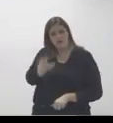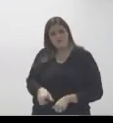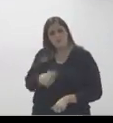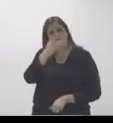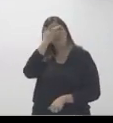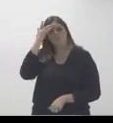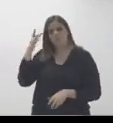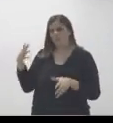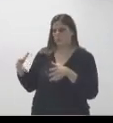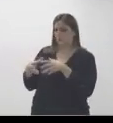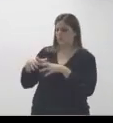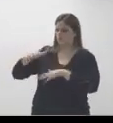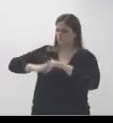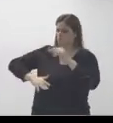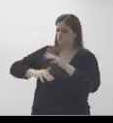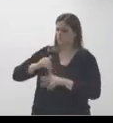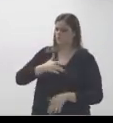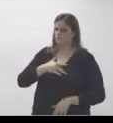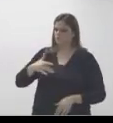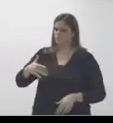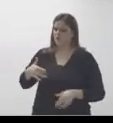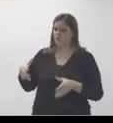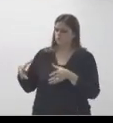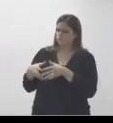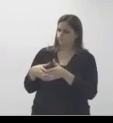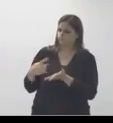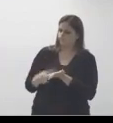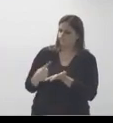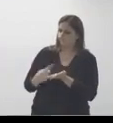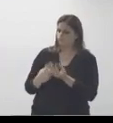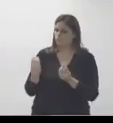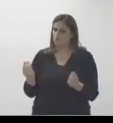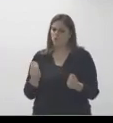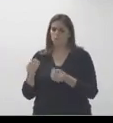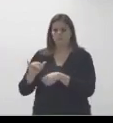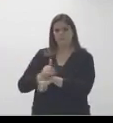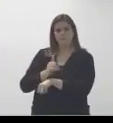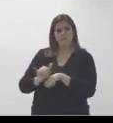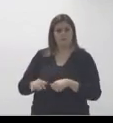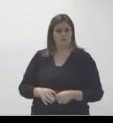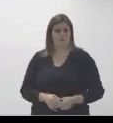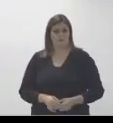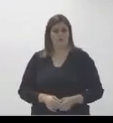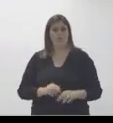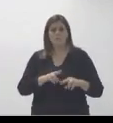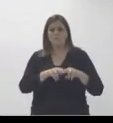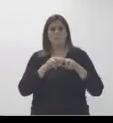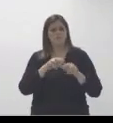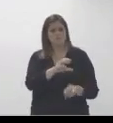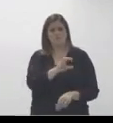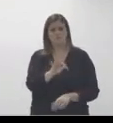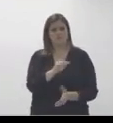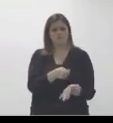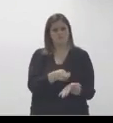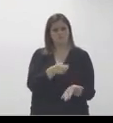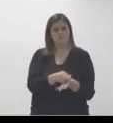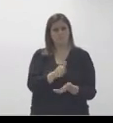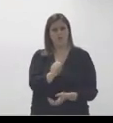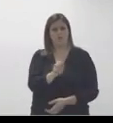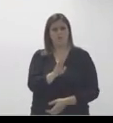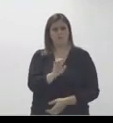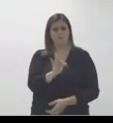caso ver as estratégias por isso que a idéia das comunidades de baseadas na abstinência e já tem um